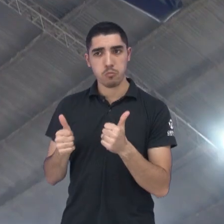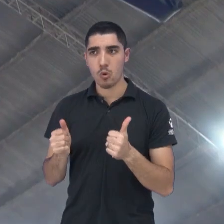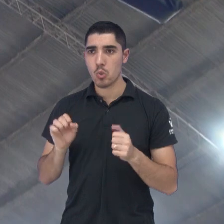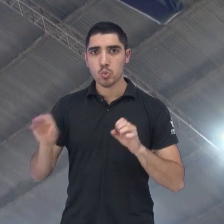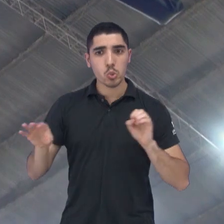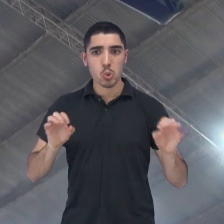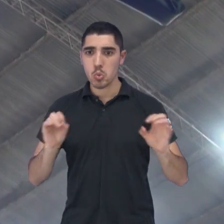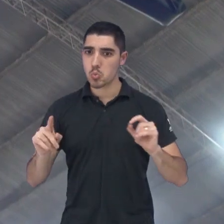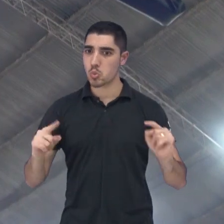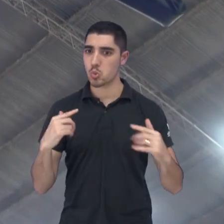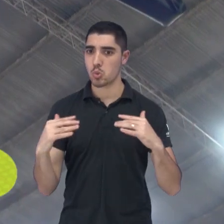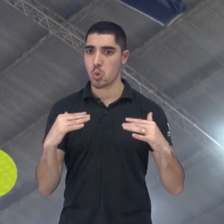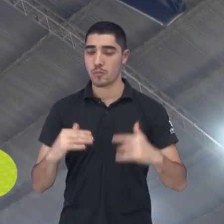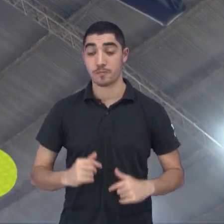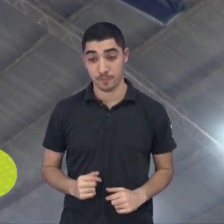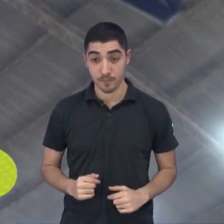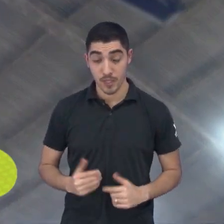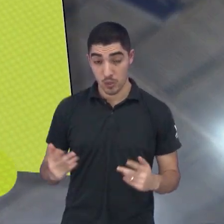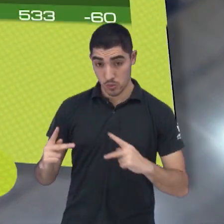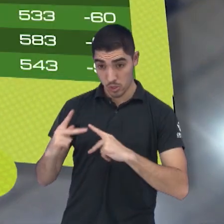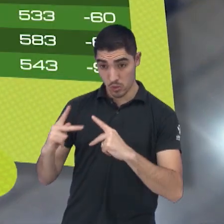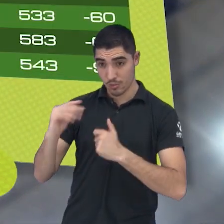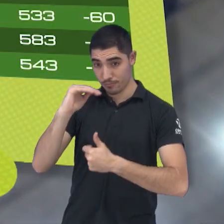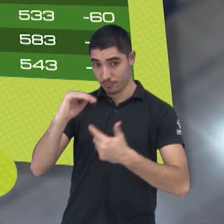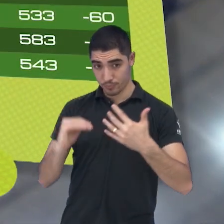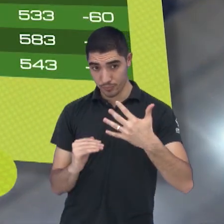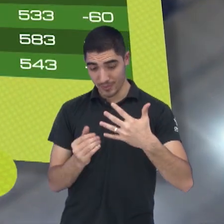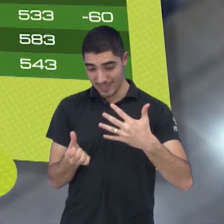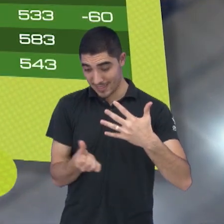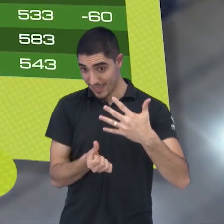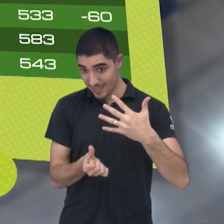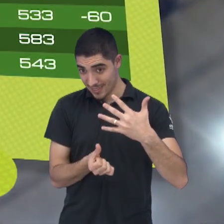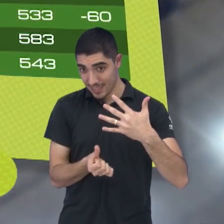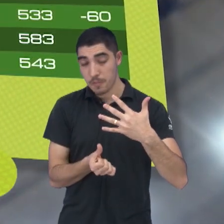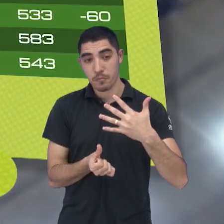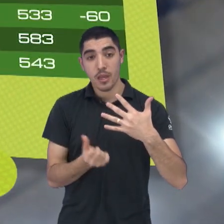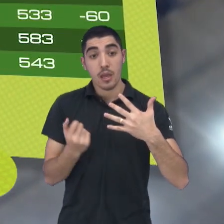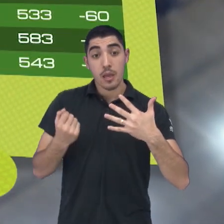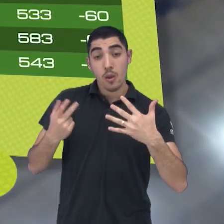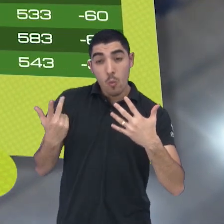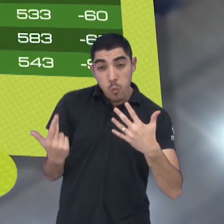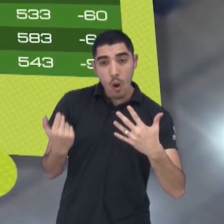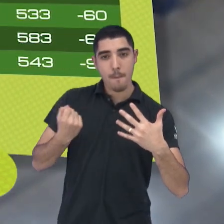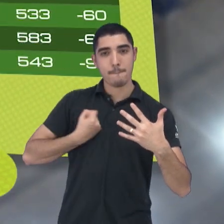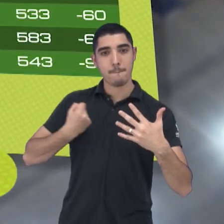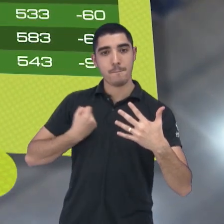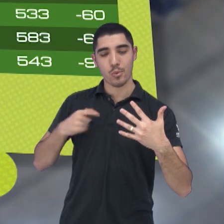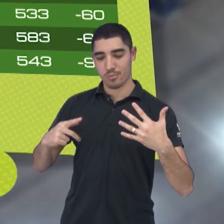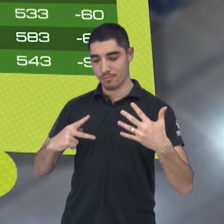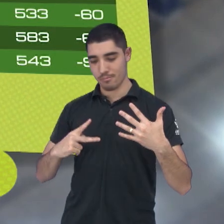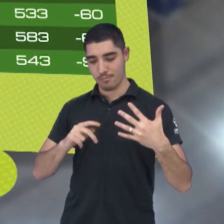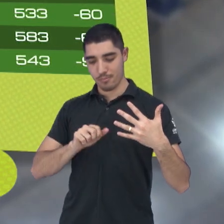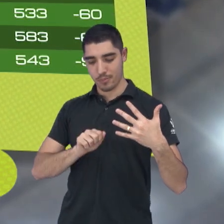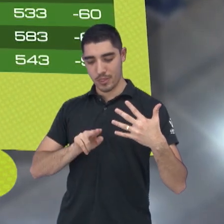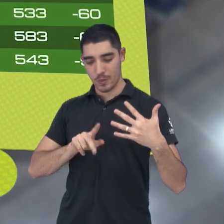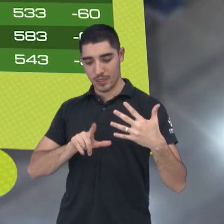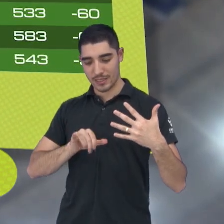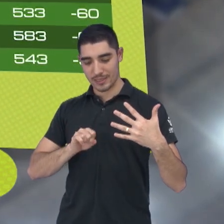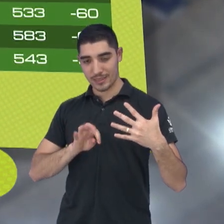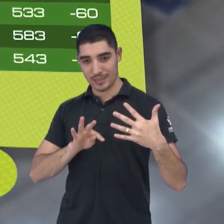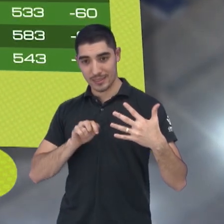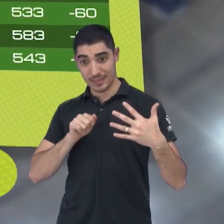né? Atualmente na 6ª colocação, o São José tem a mesma campanha do paulistano, que aparece em